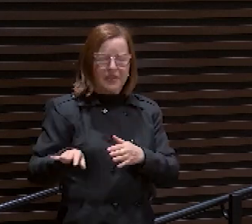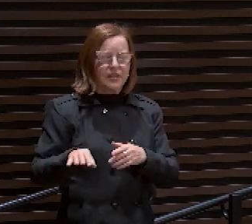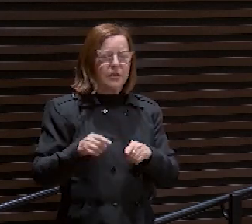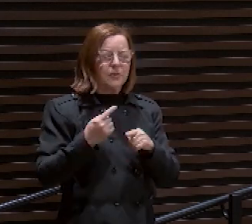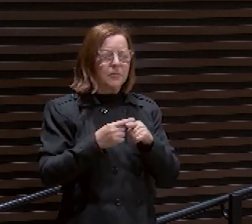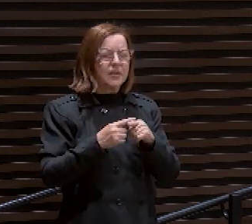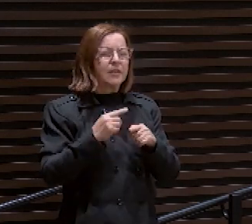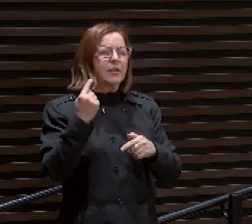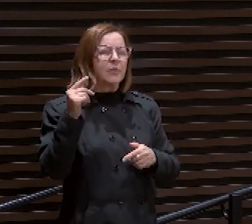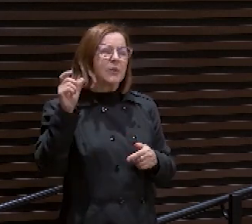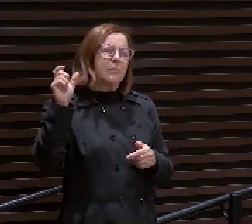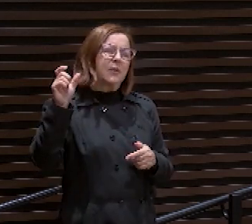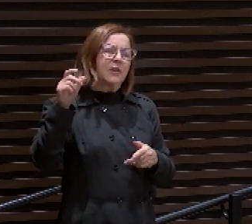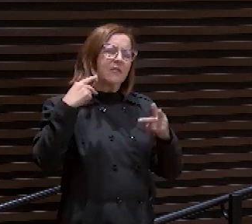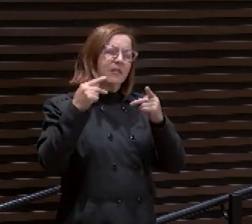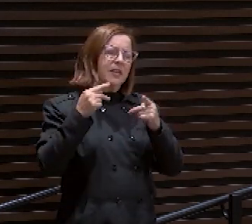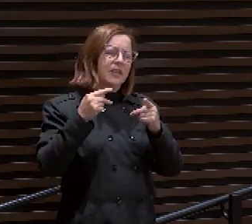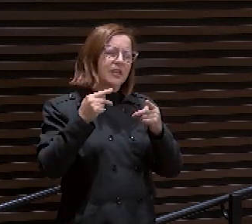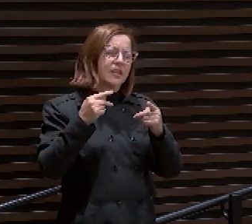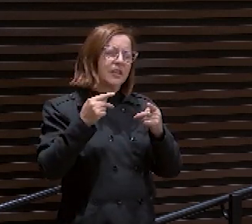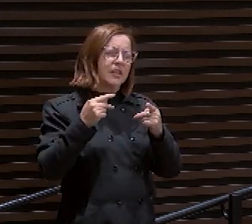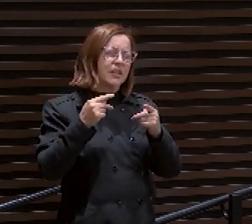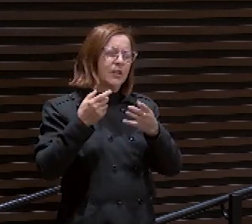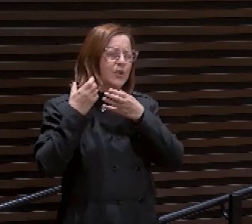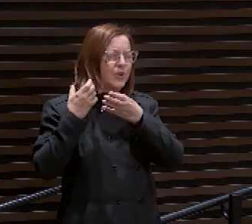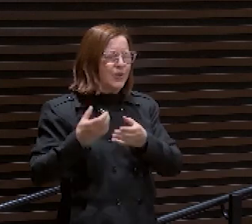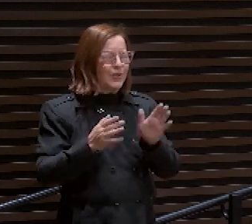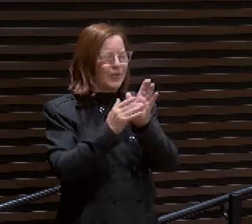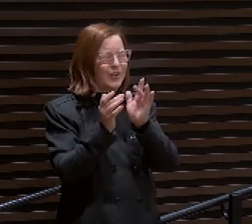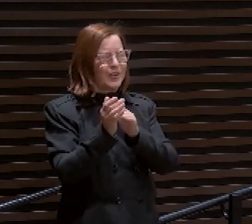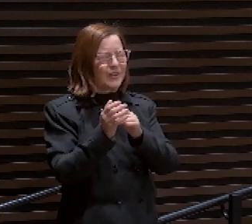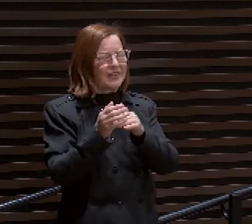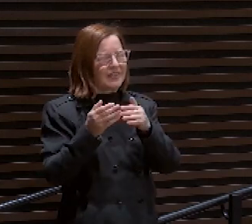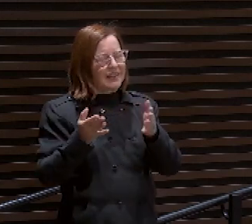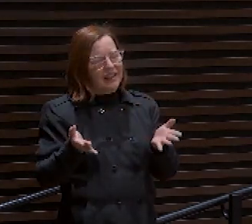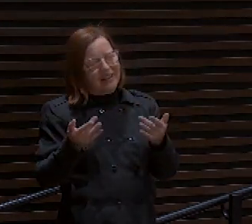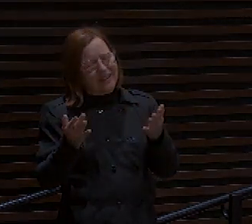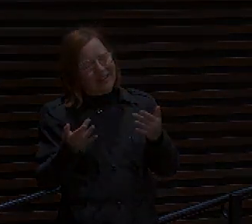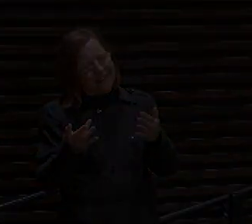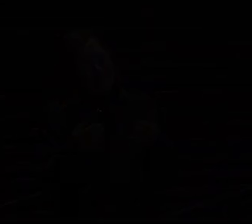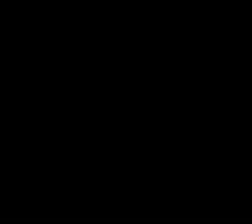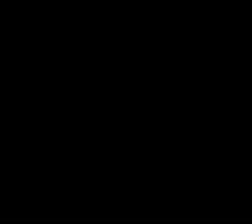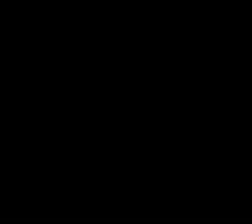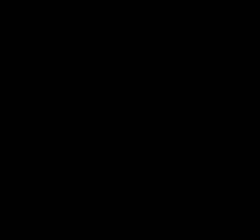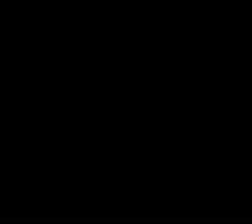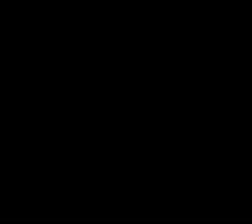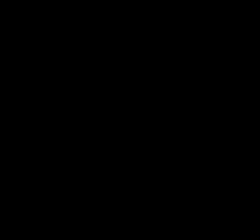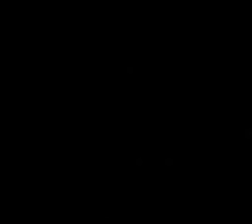Jesus Cristo é suave e o fardo é leve, e é no nome dele que nós oramos. Amém.